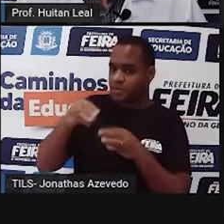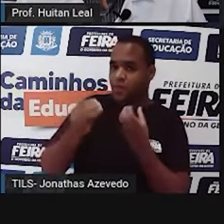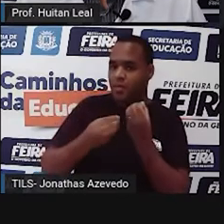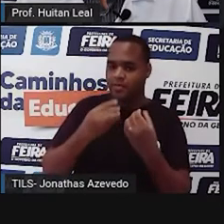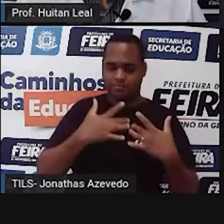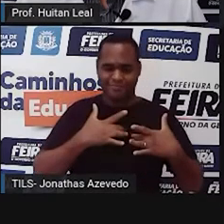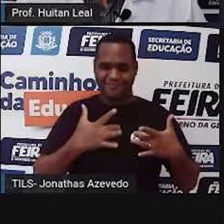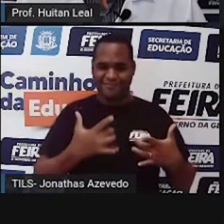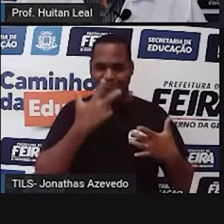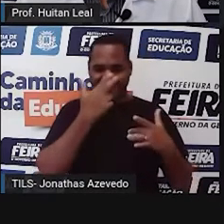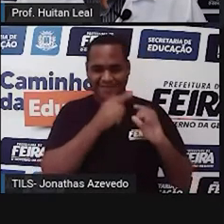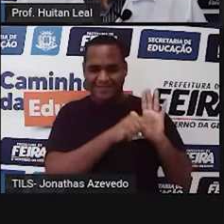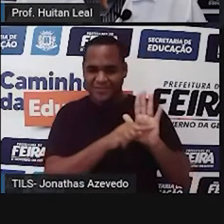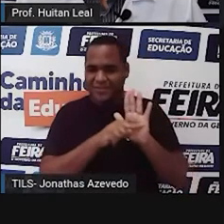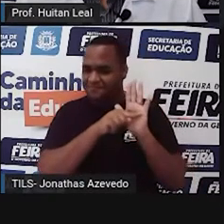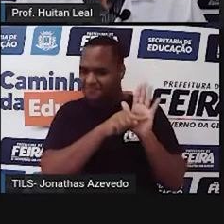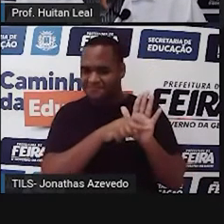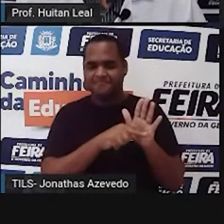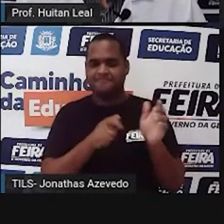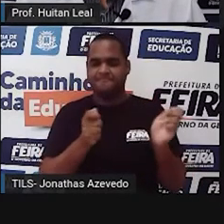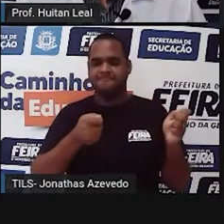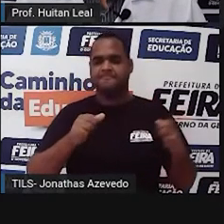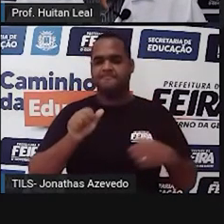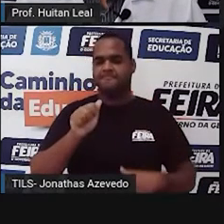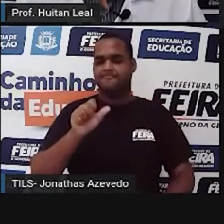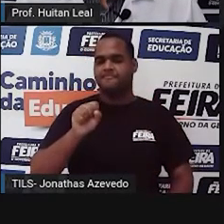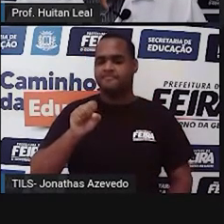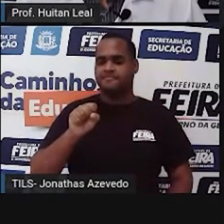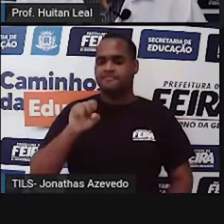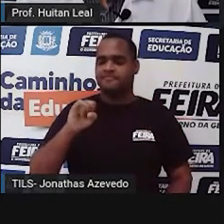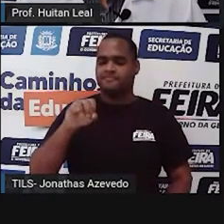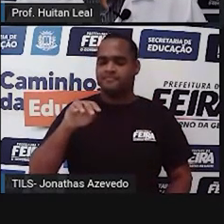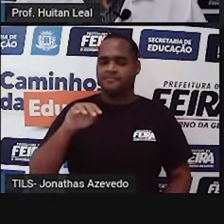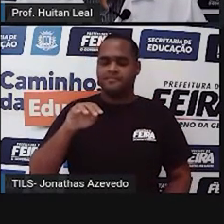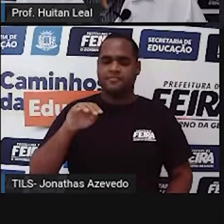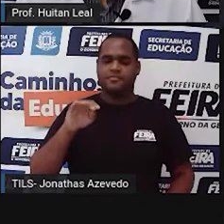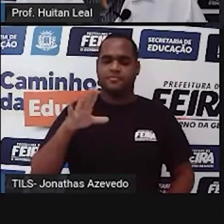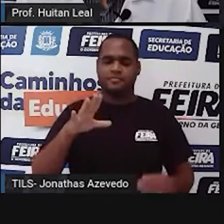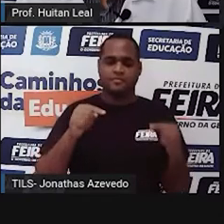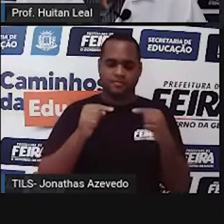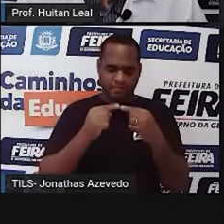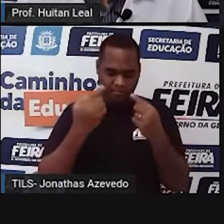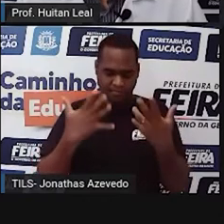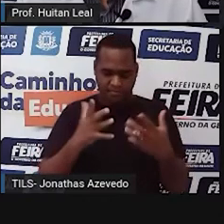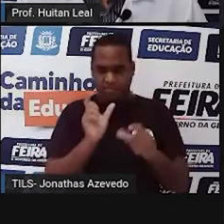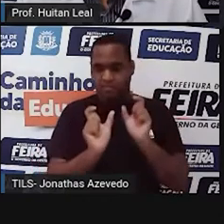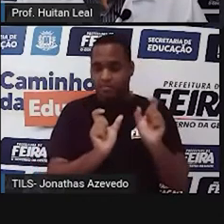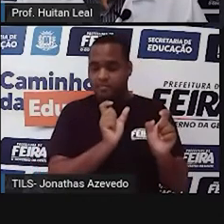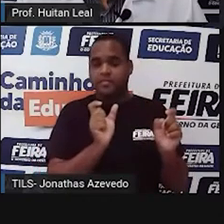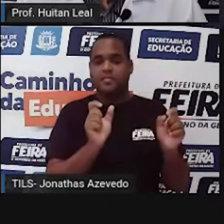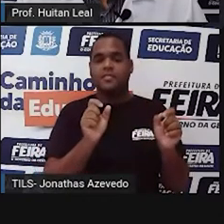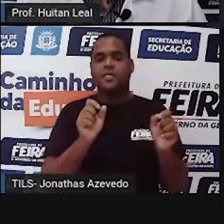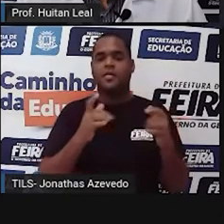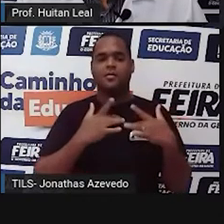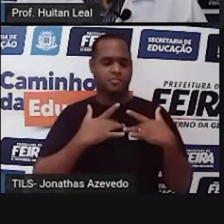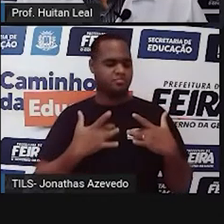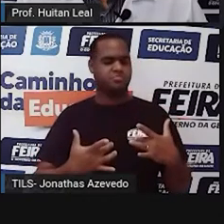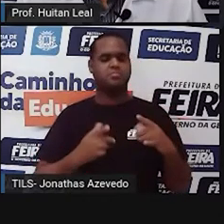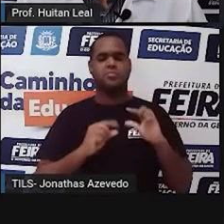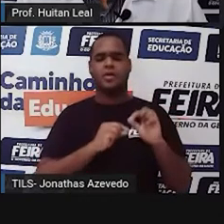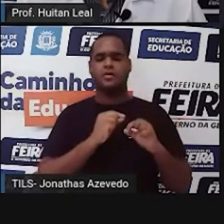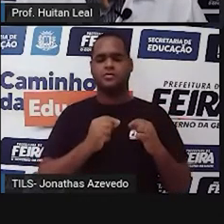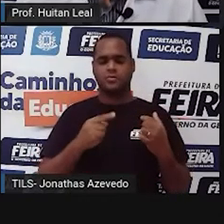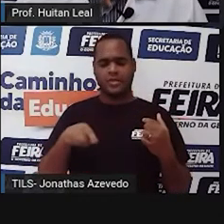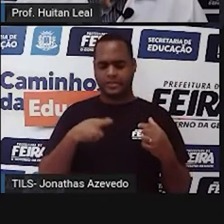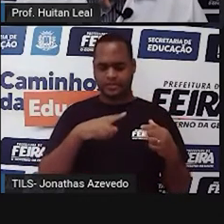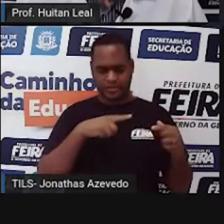Solidários. Não é esse assim, é o modo, de que modo? Está se referindo à palavra solidários. Porque não somos assim